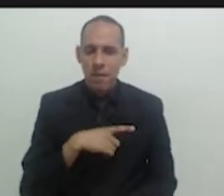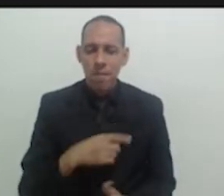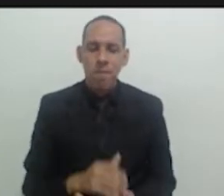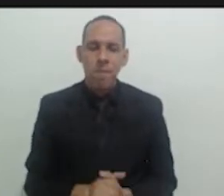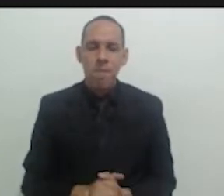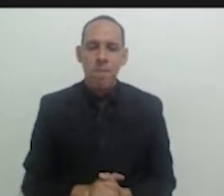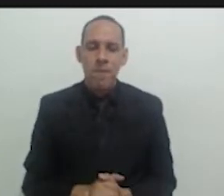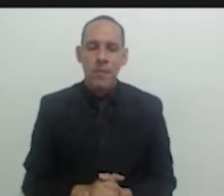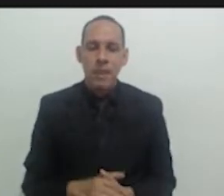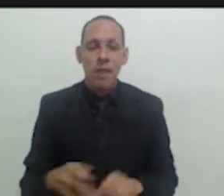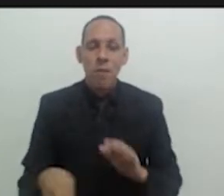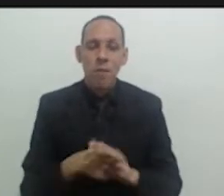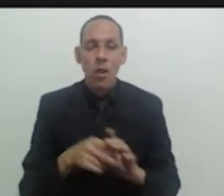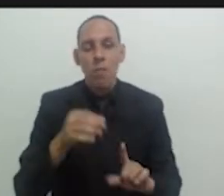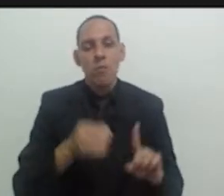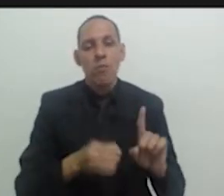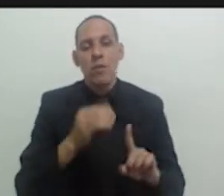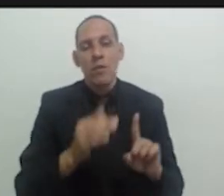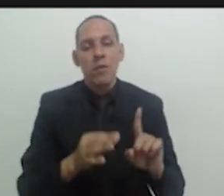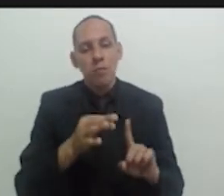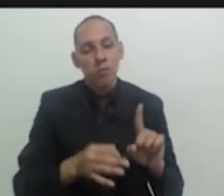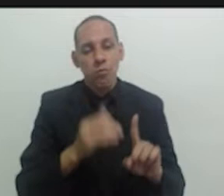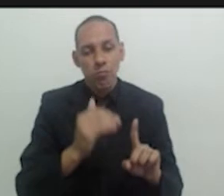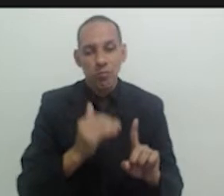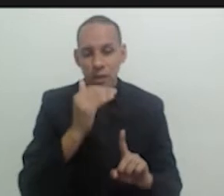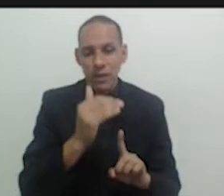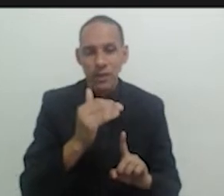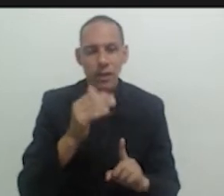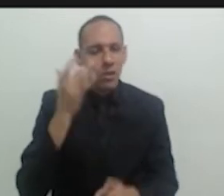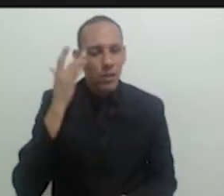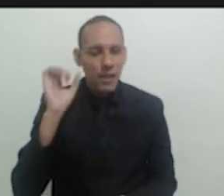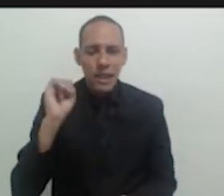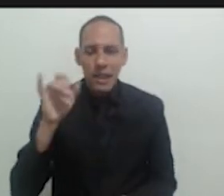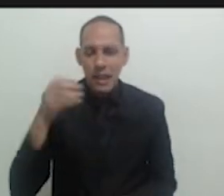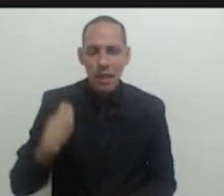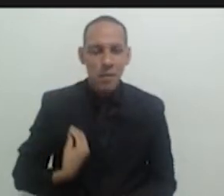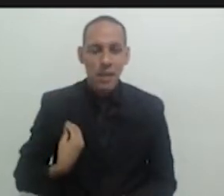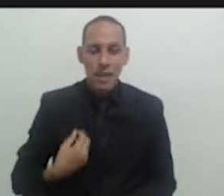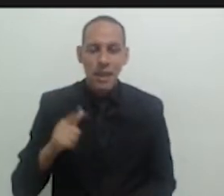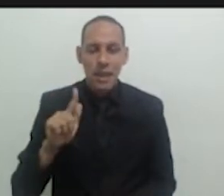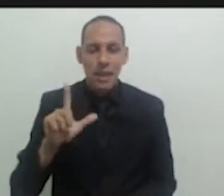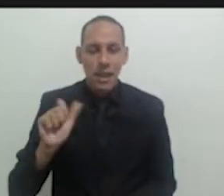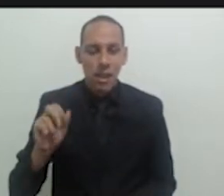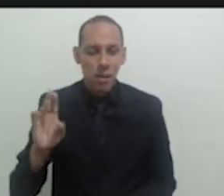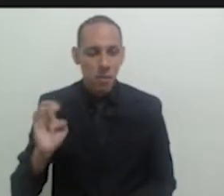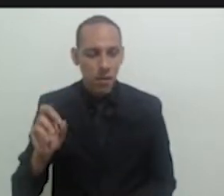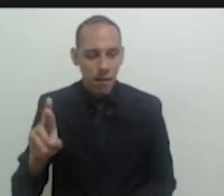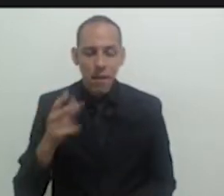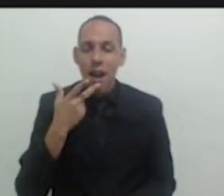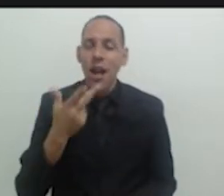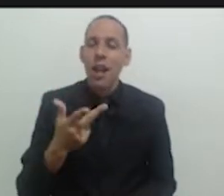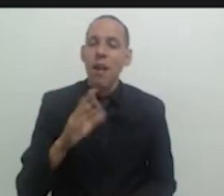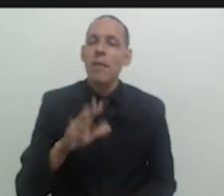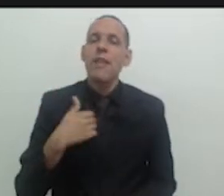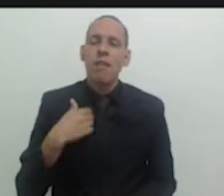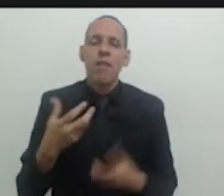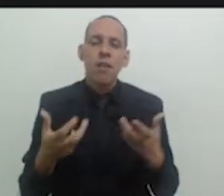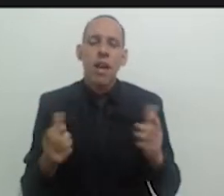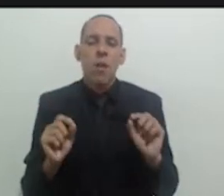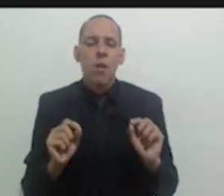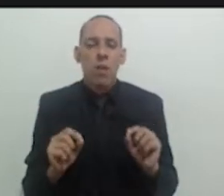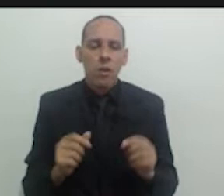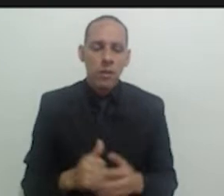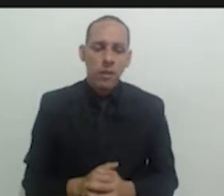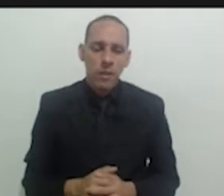desembargador Glauber. Eu não sei se o desembargador Glauber vai se manifestar, mas se ele não o fizer, eu quero aqui tomar para